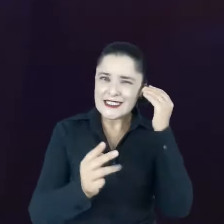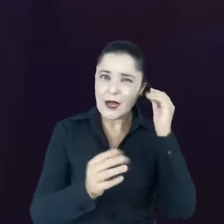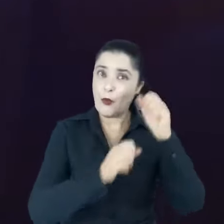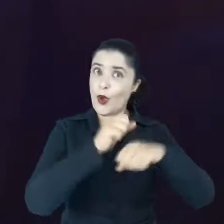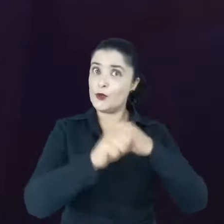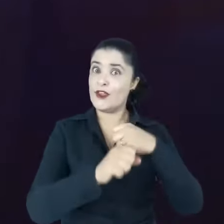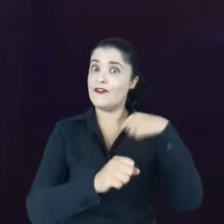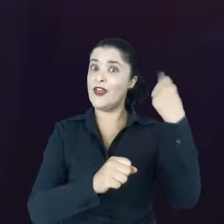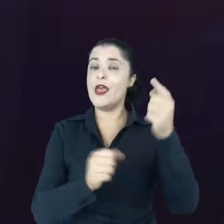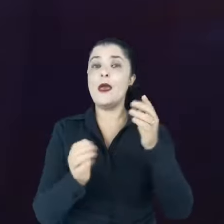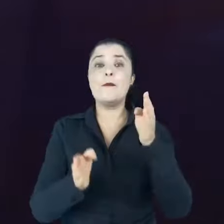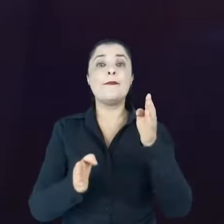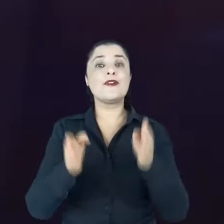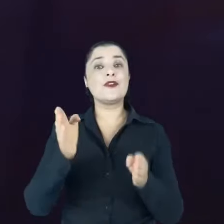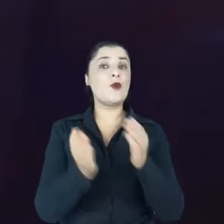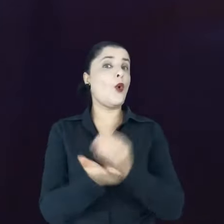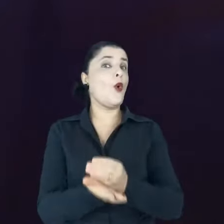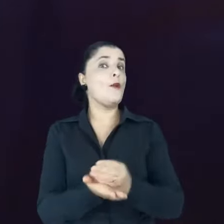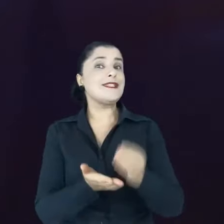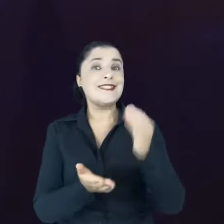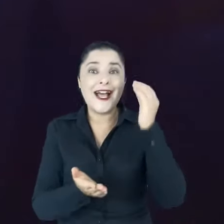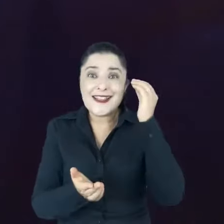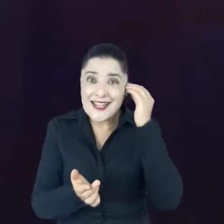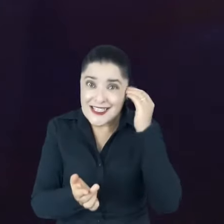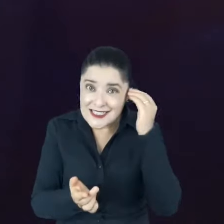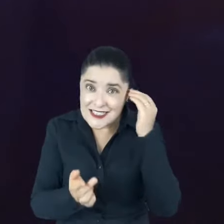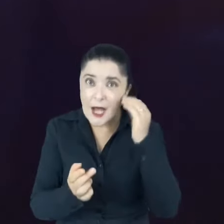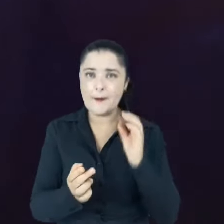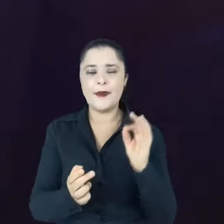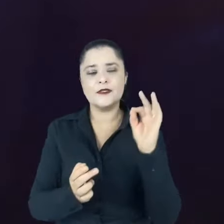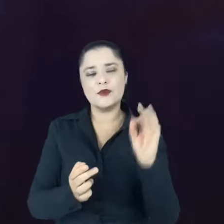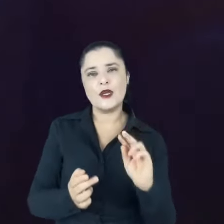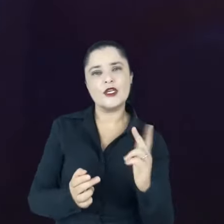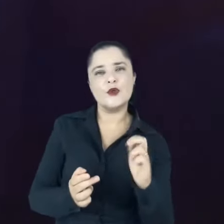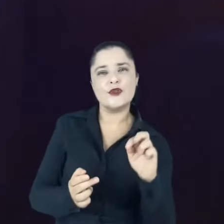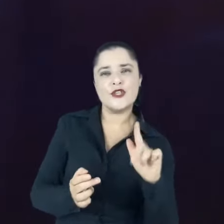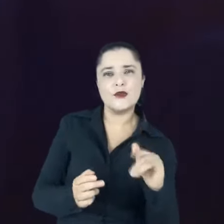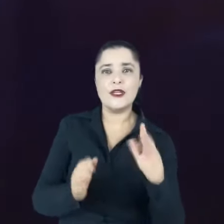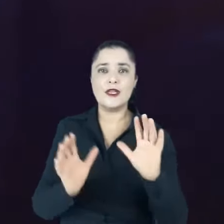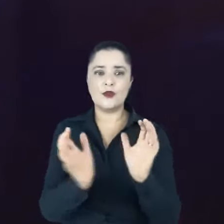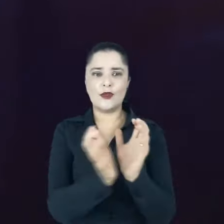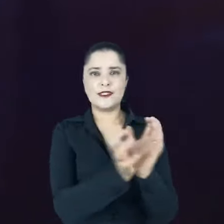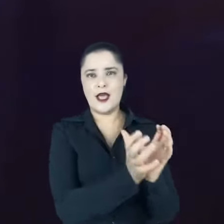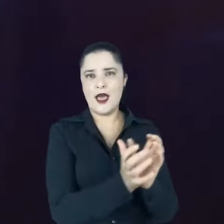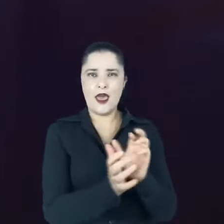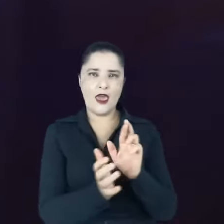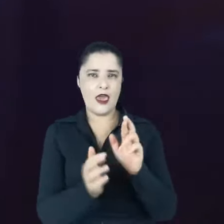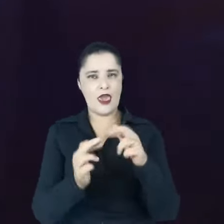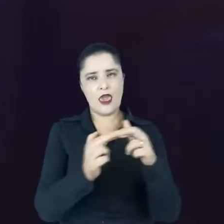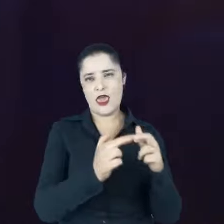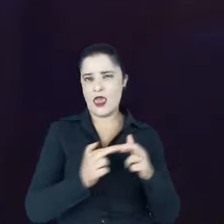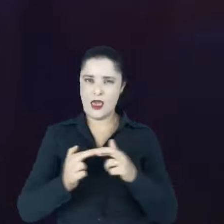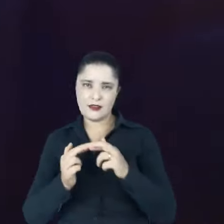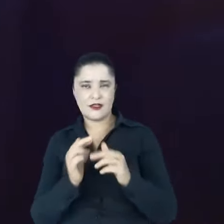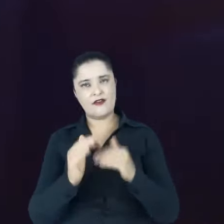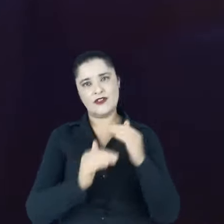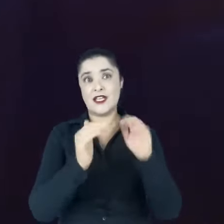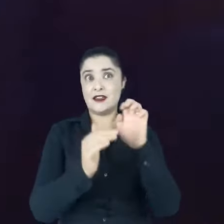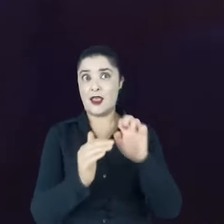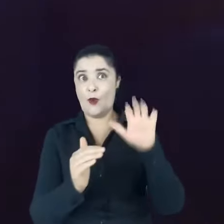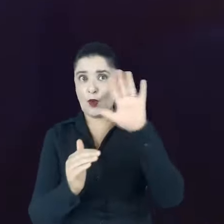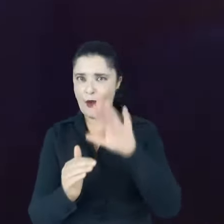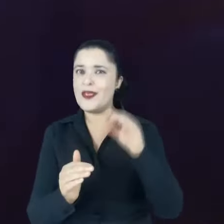é começar a testar percentuais de hidrogênio na nossa rede. Isso é uma coisa que está mais avançada na Europa, mas a gente também vai fazer aqui.